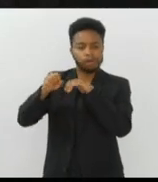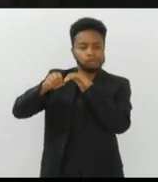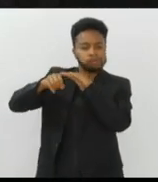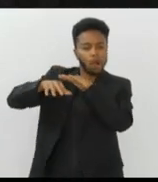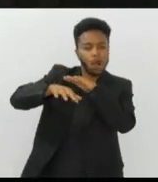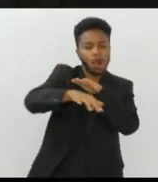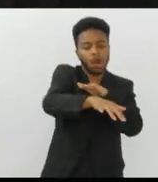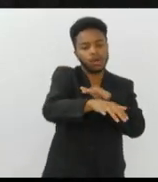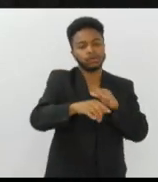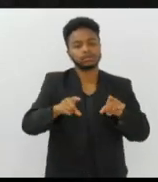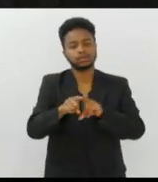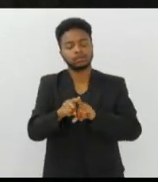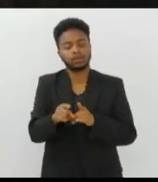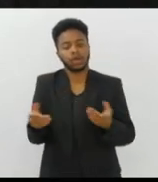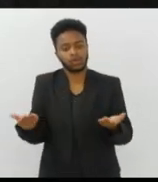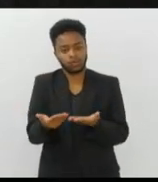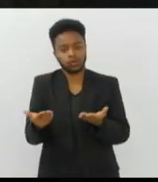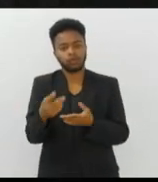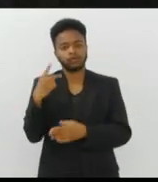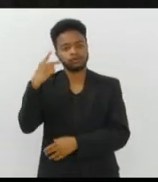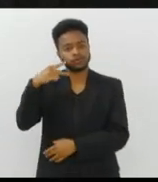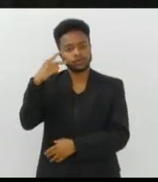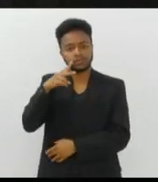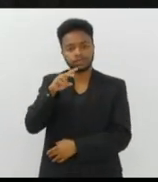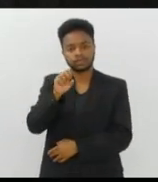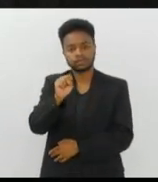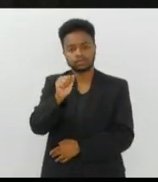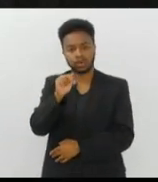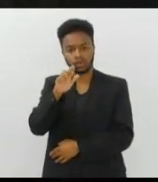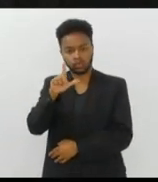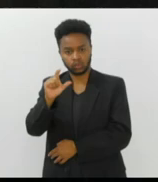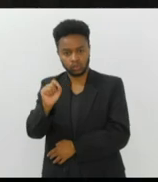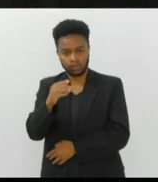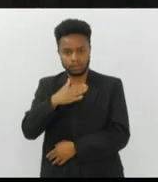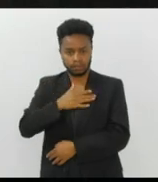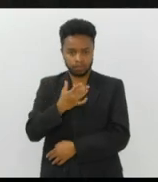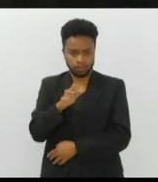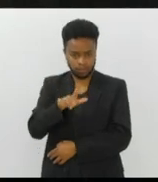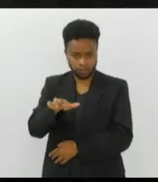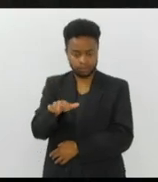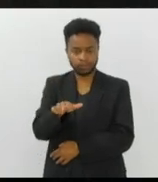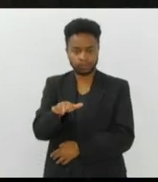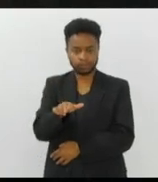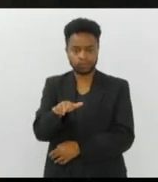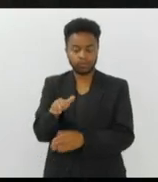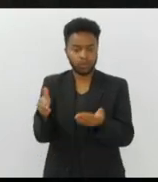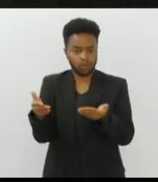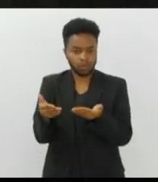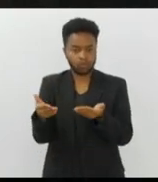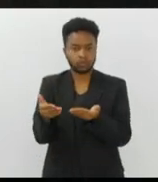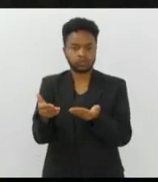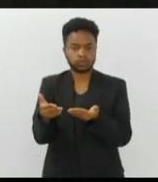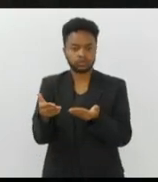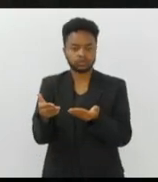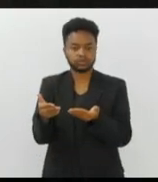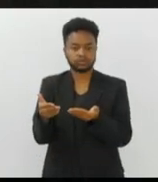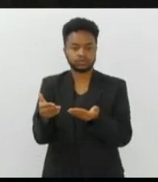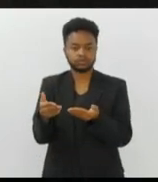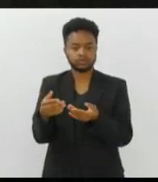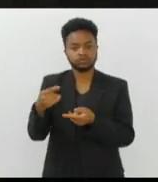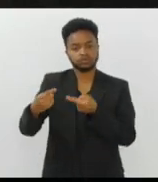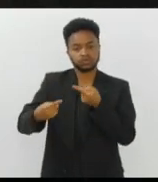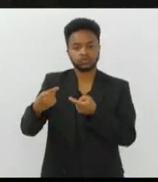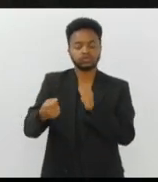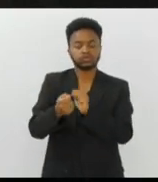hoje, o vereador Saulo Corrêa, meu irmão, está despachando com o delegado